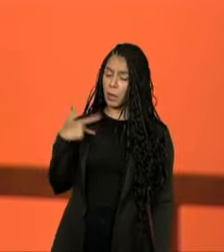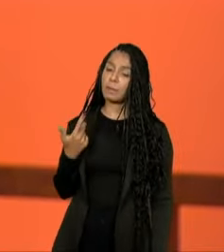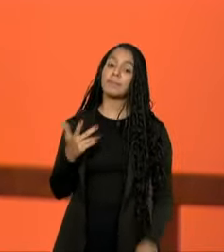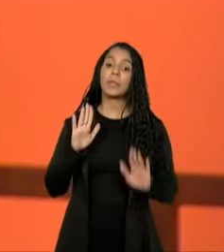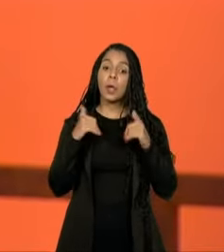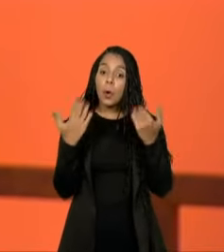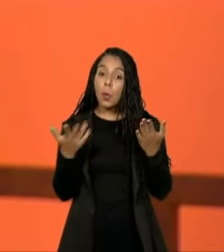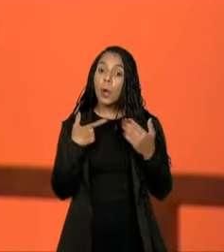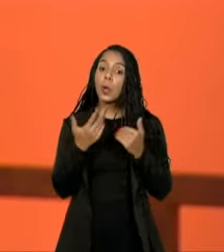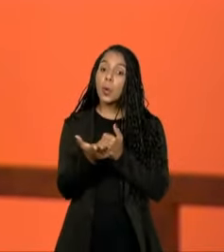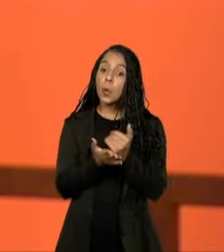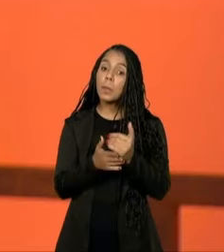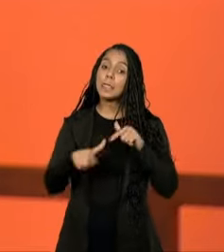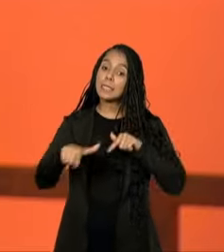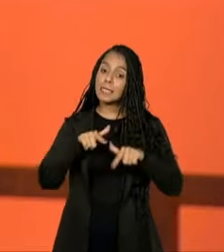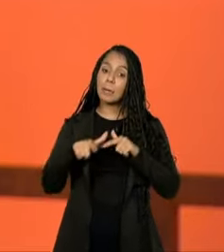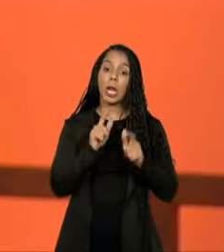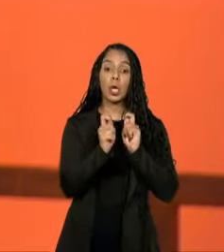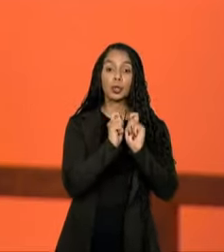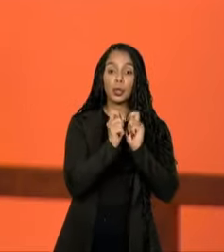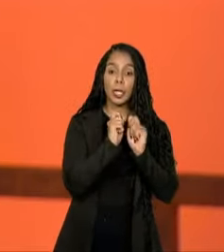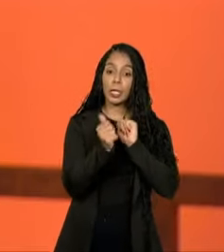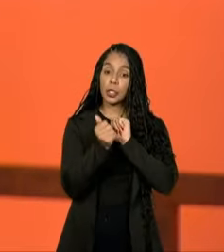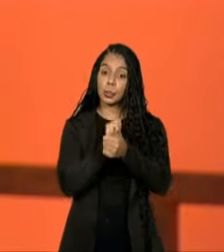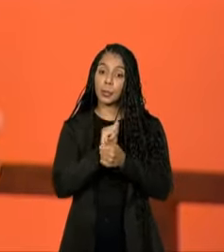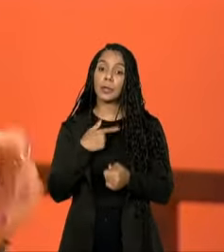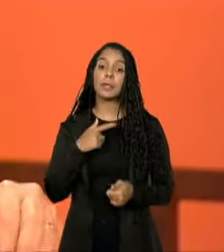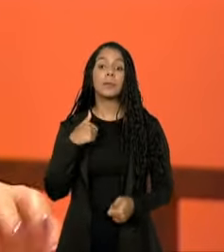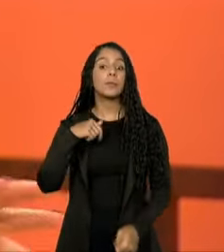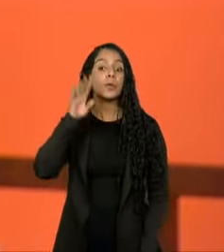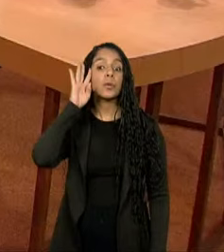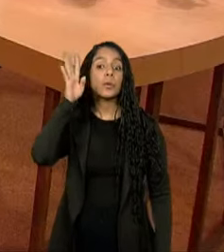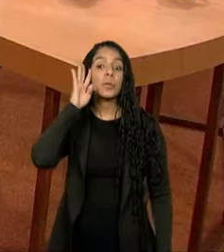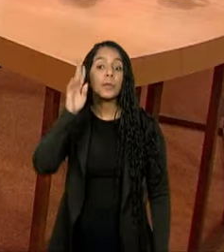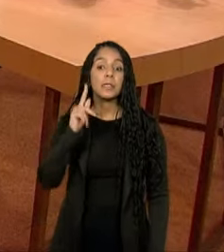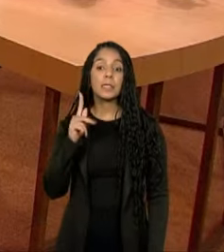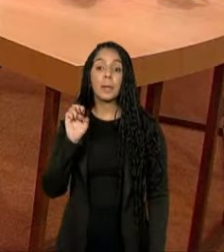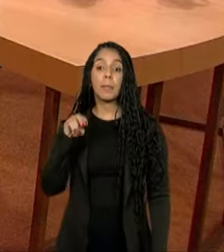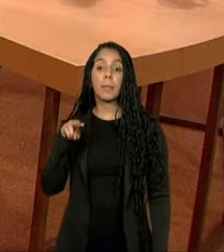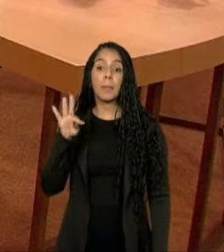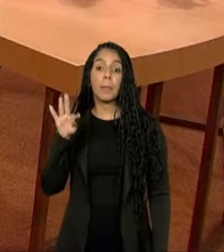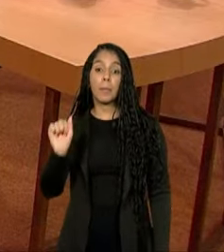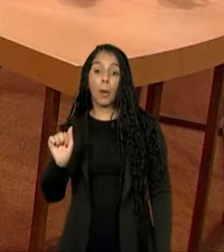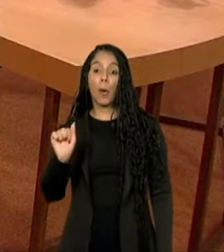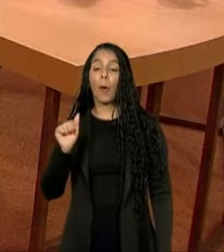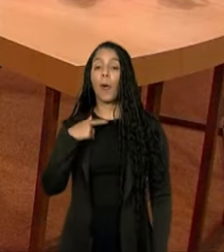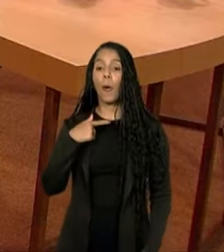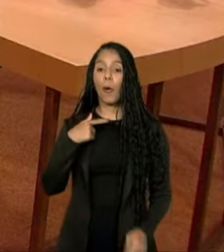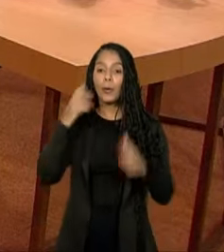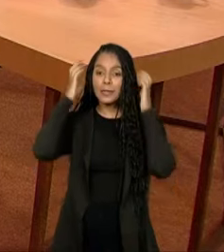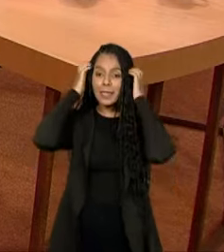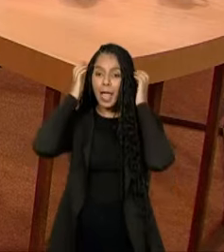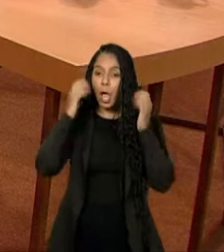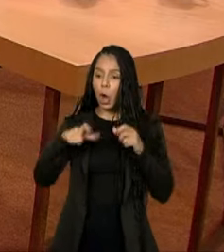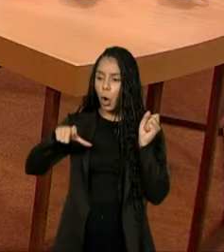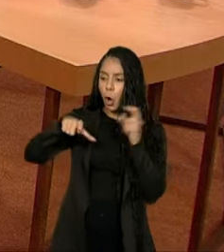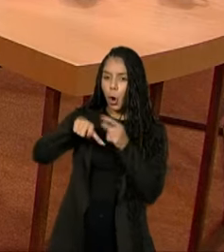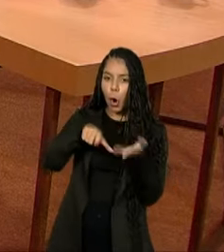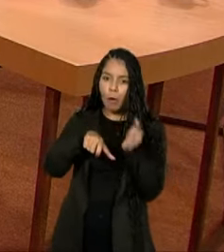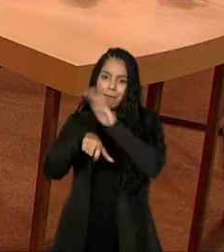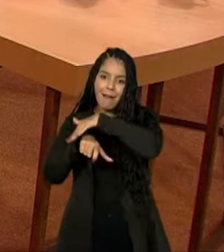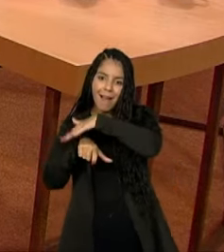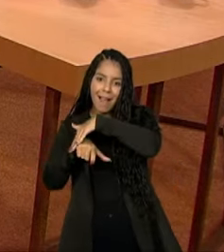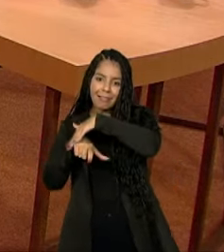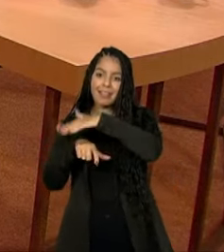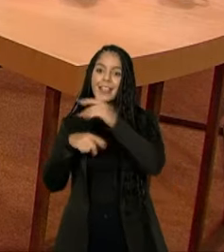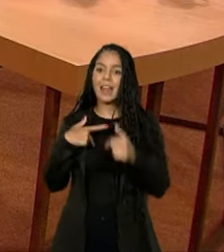comecei a trabalhar com o jornalismo esportivo, meu sonho era ser ponta de rádio. Era ficar atrás do gol, era aquela coisa ali. E